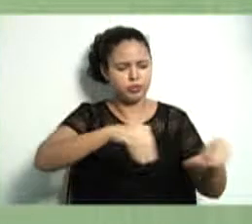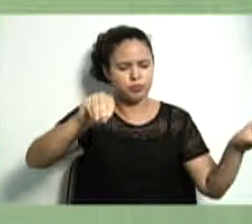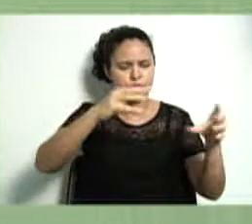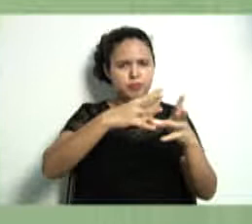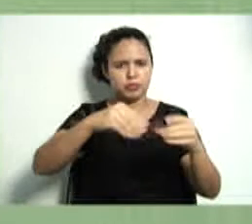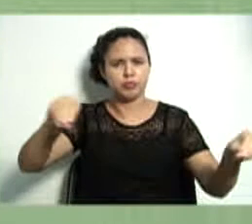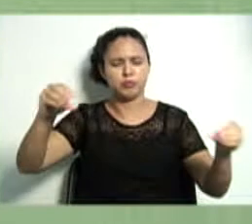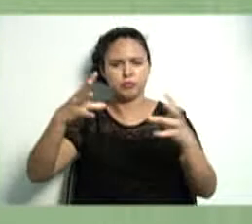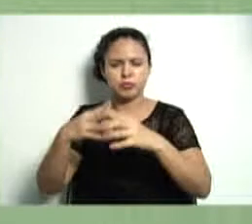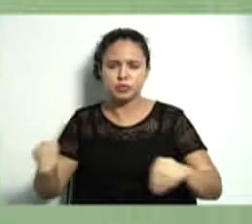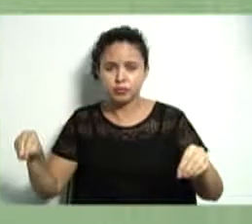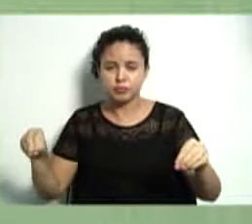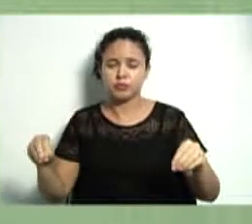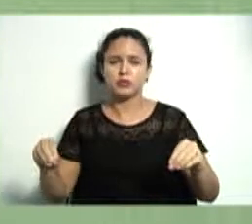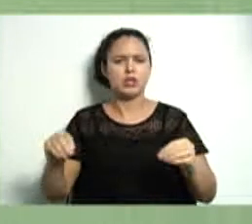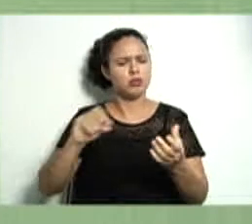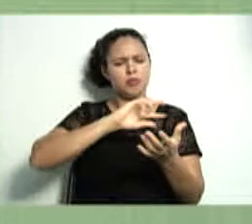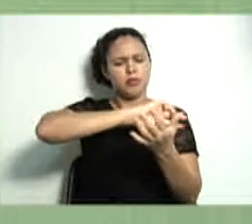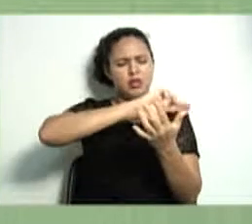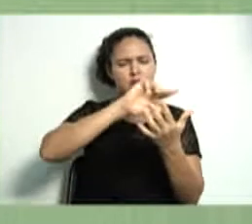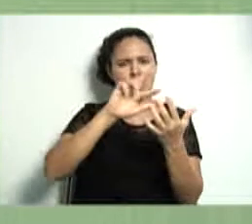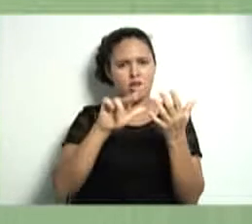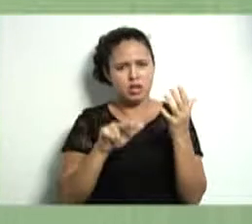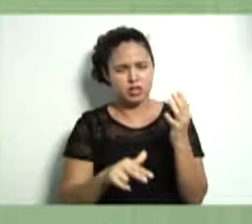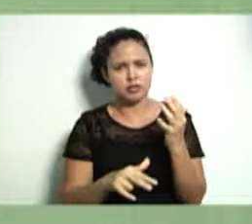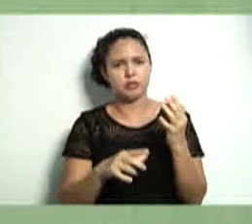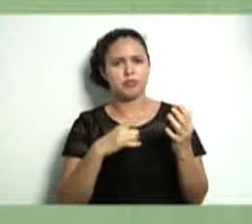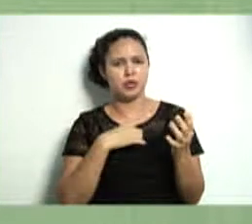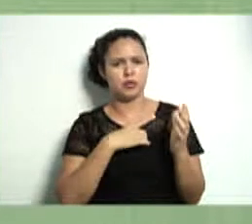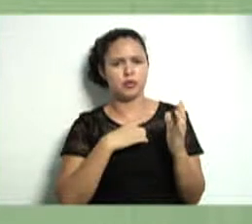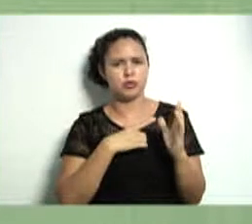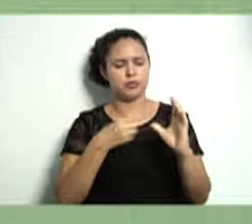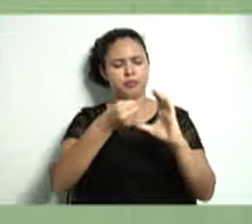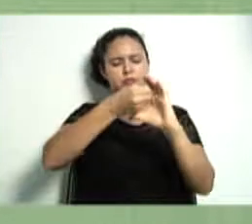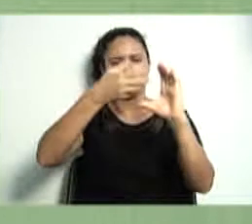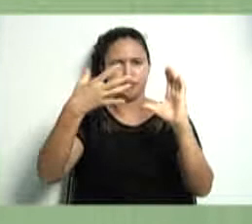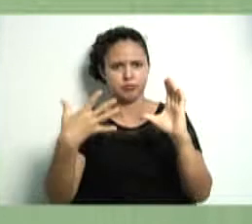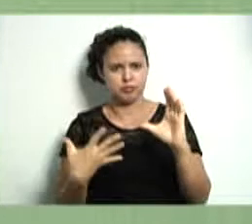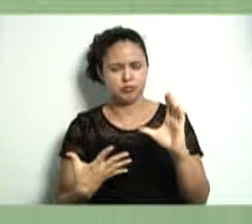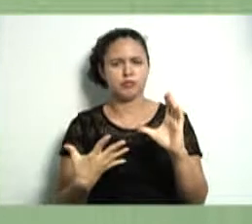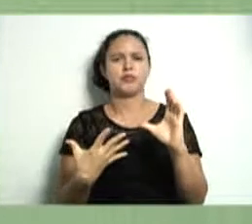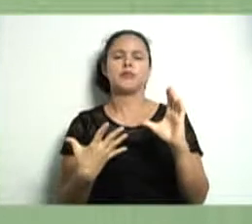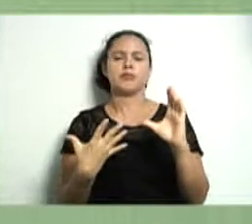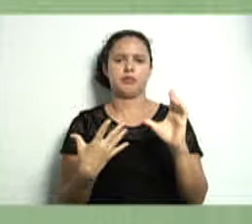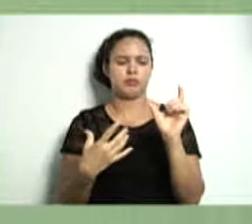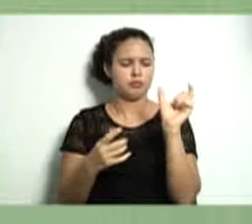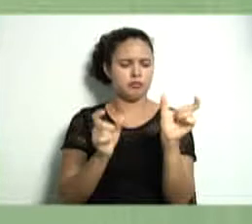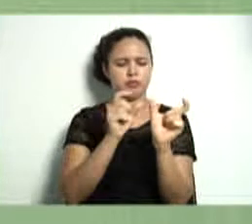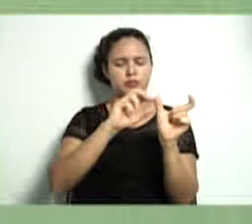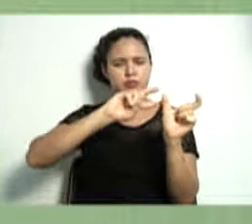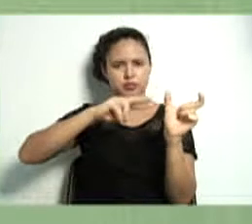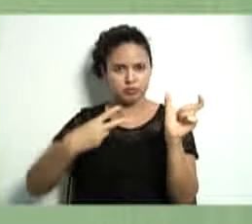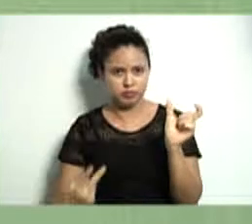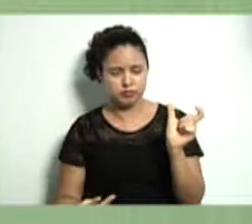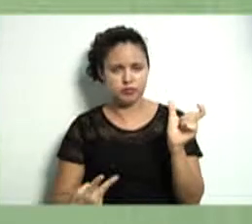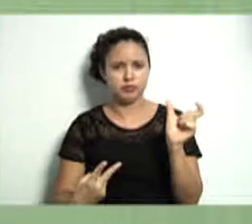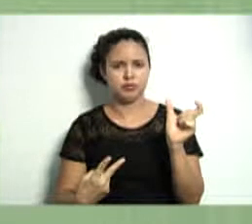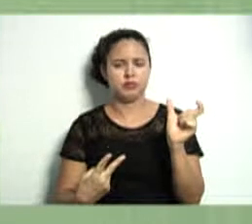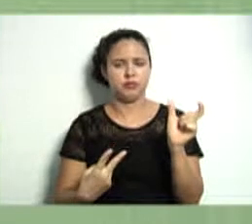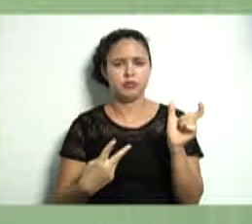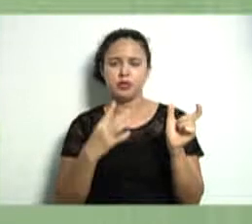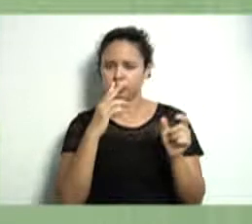entretanto, podem ser classificadas de acordo com a presença de algumas características comuns. Estas podem